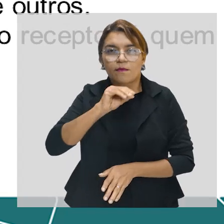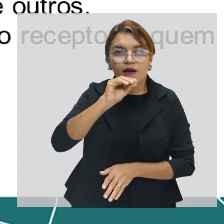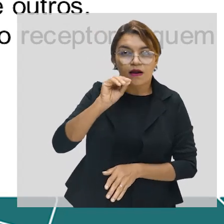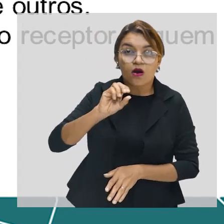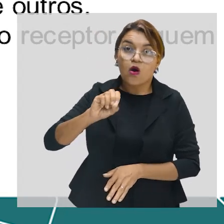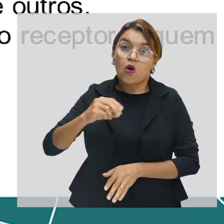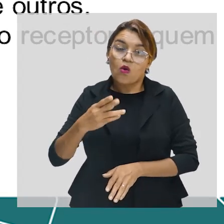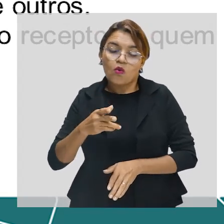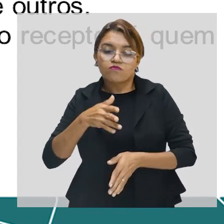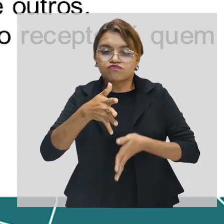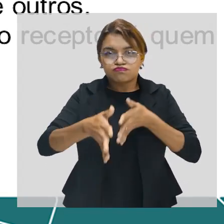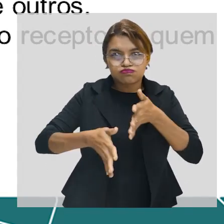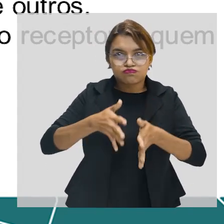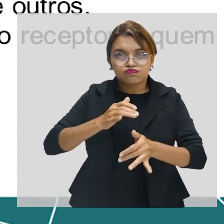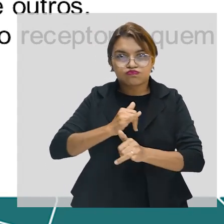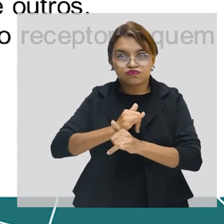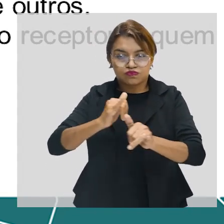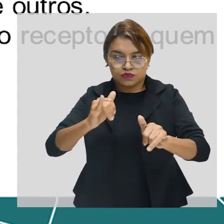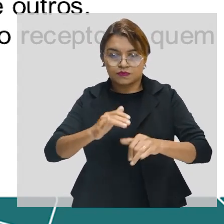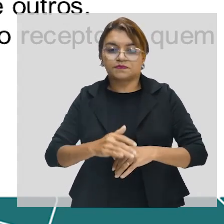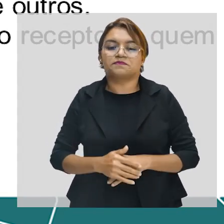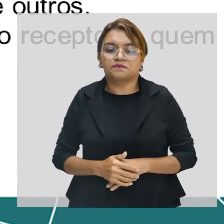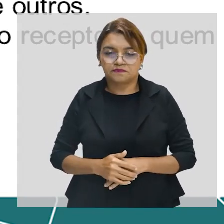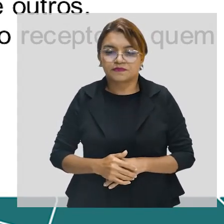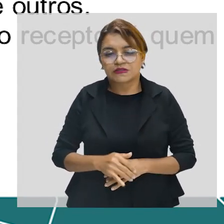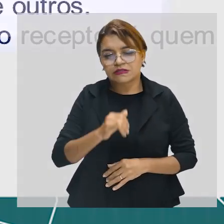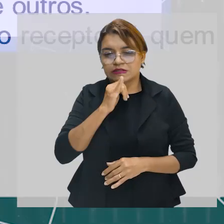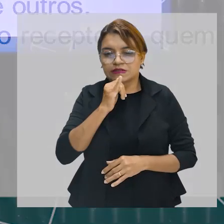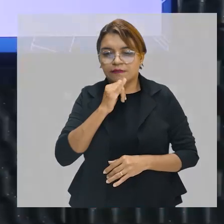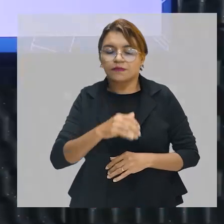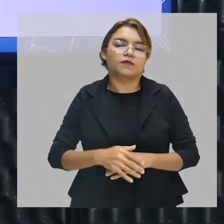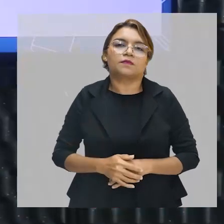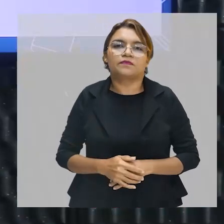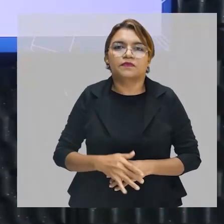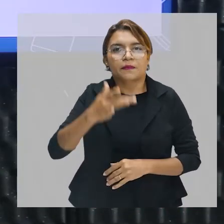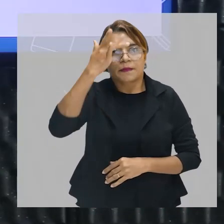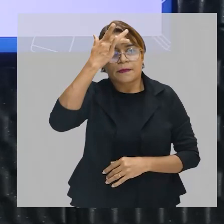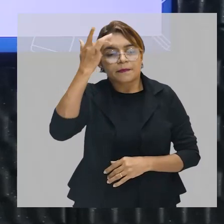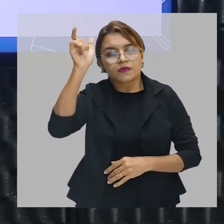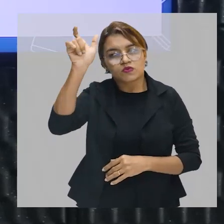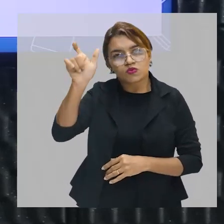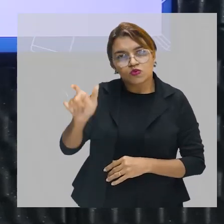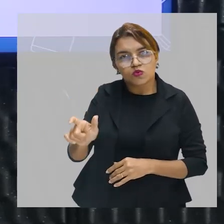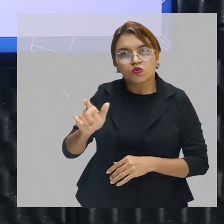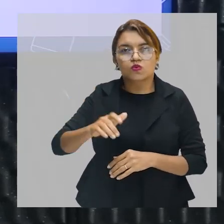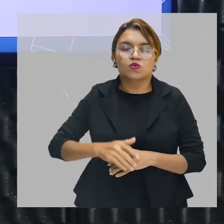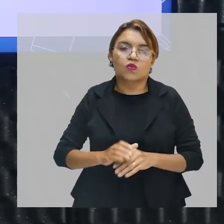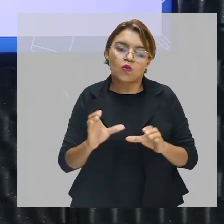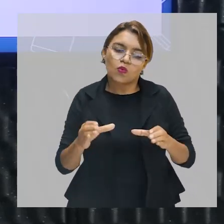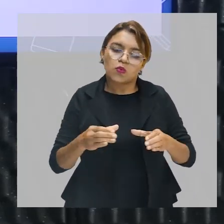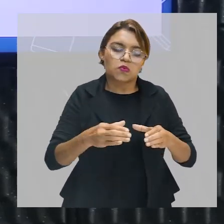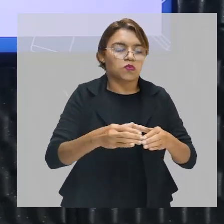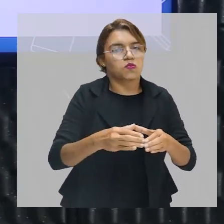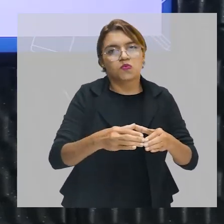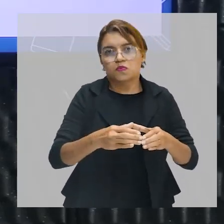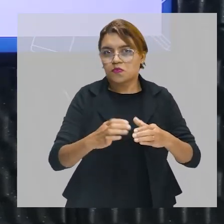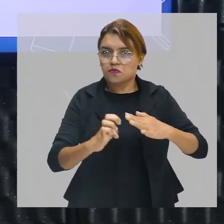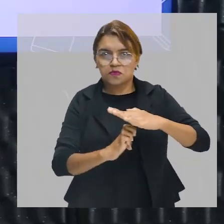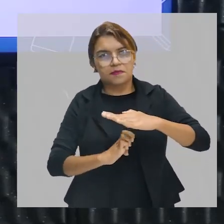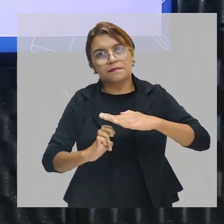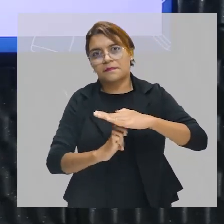para um ou mais receptores. Por exemplo, uma pessoa, um grupo de indivíduos, uma